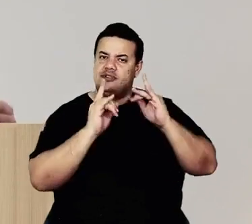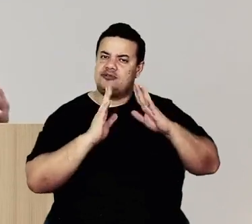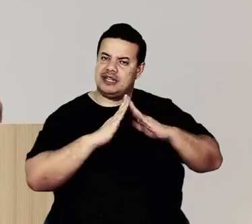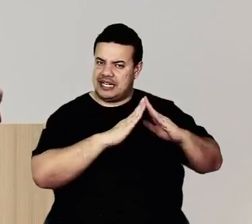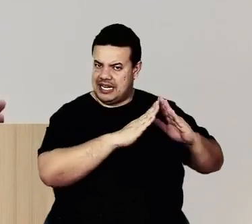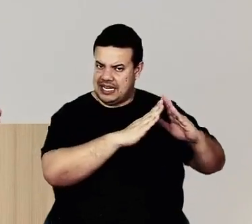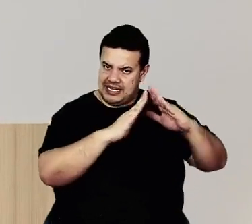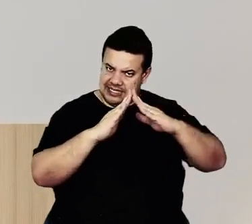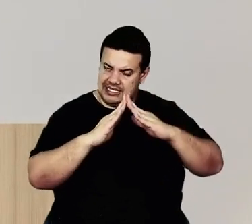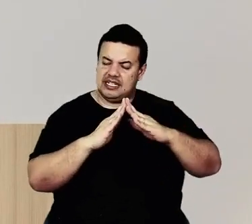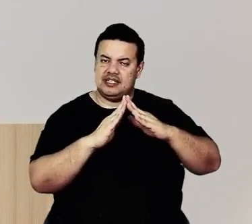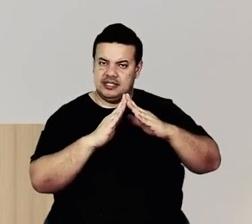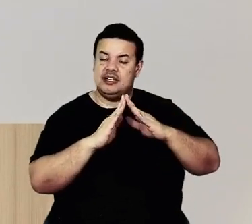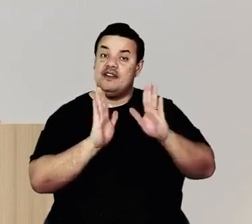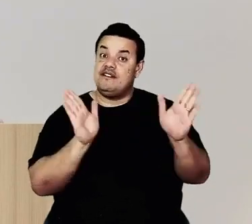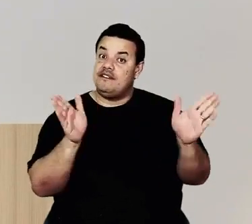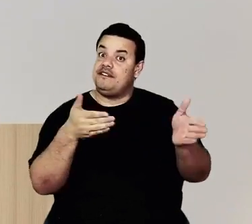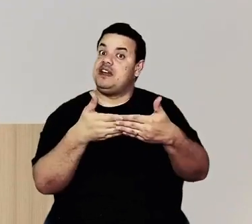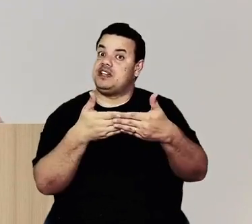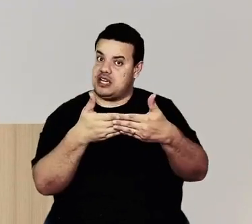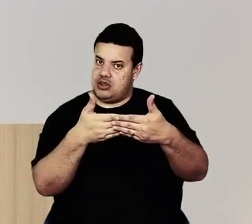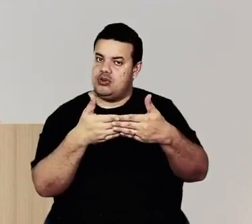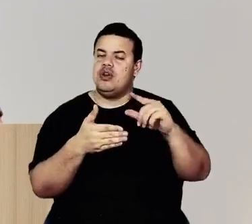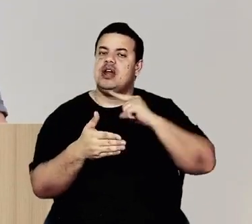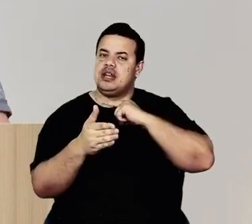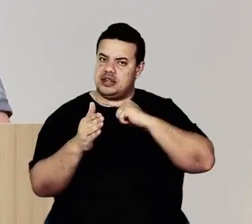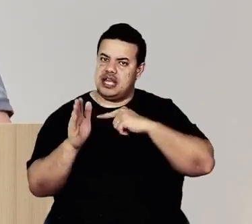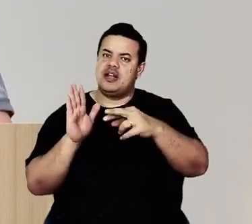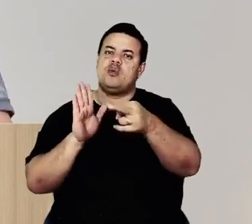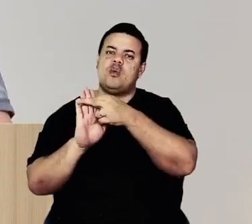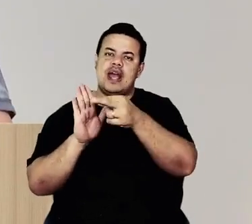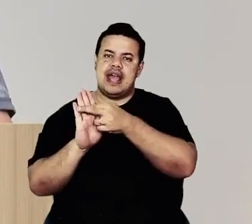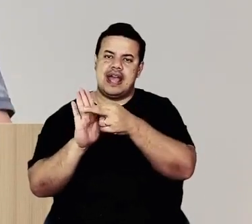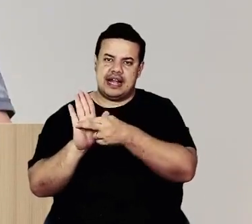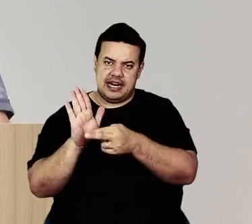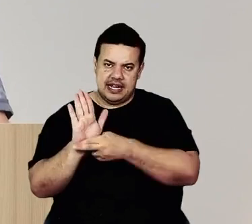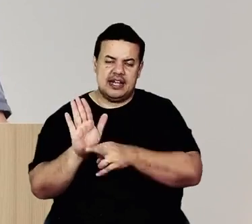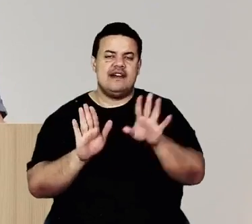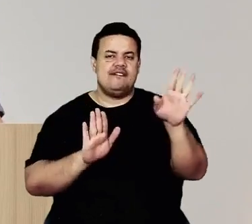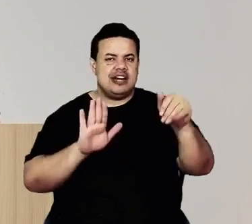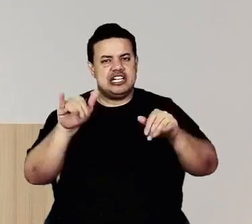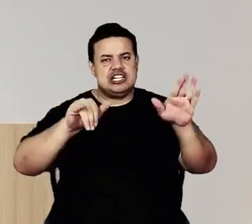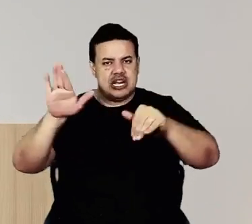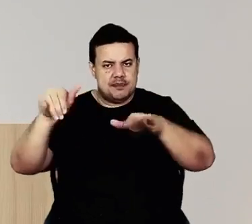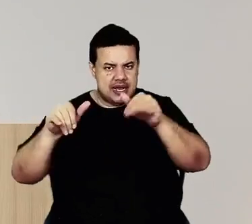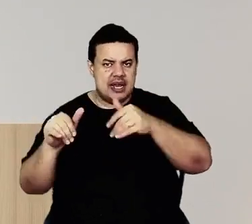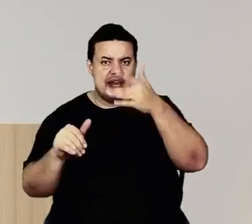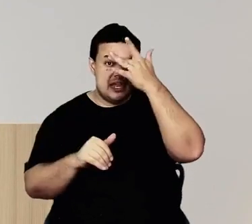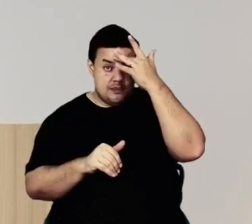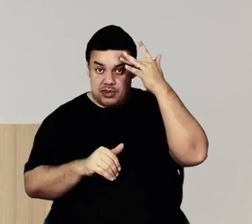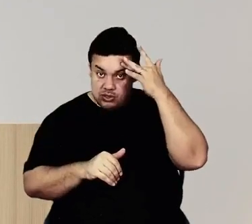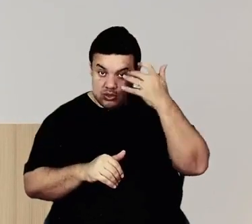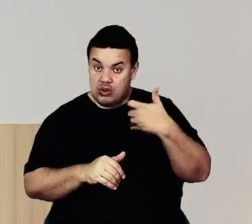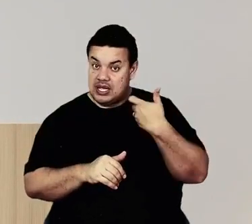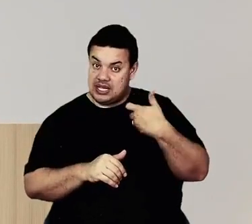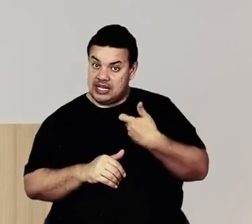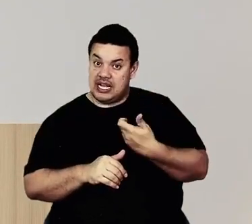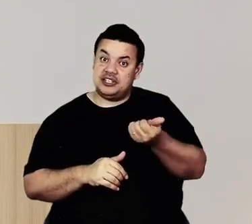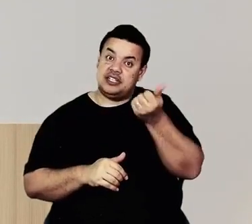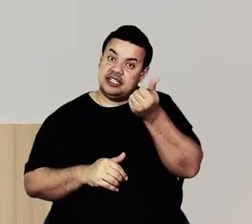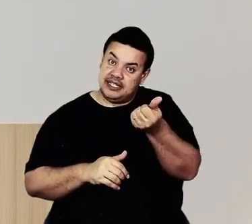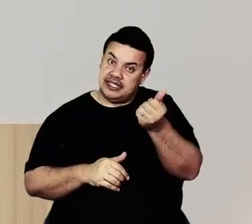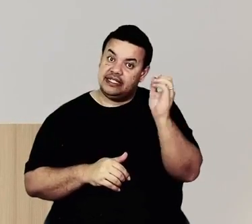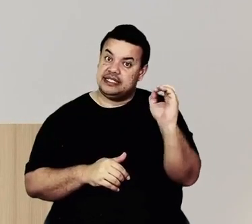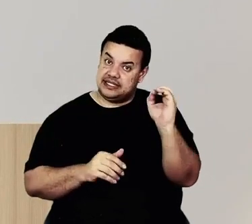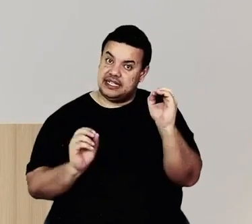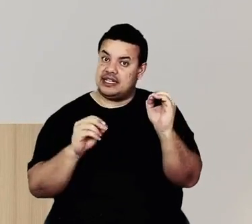existe um regramento vai ser feito através de um chamamento público né que são para pessoas de 60 ou mais mais